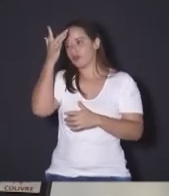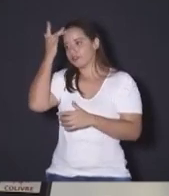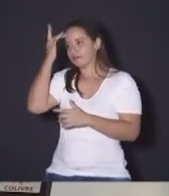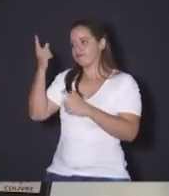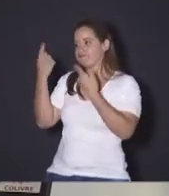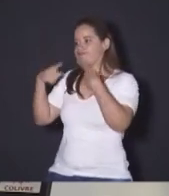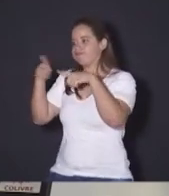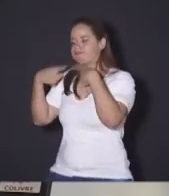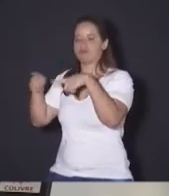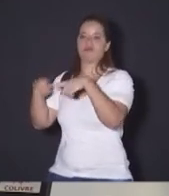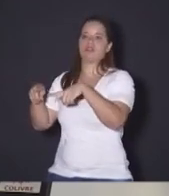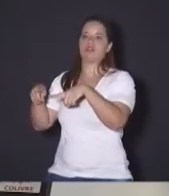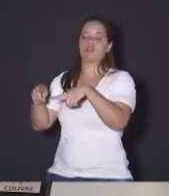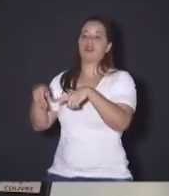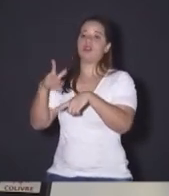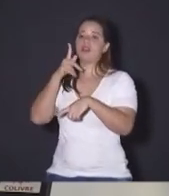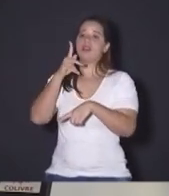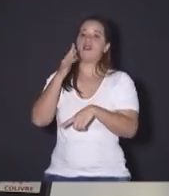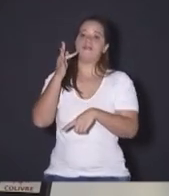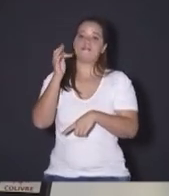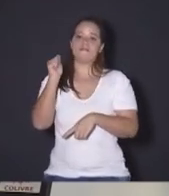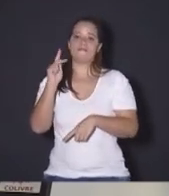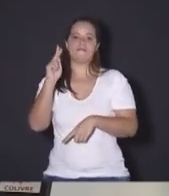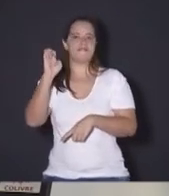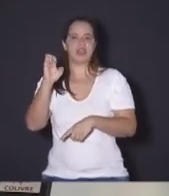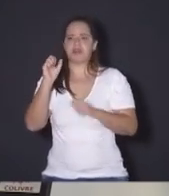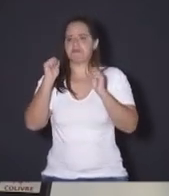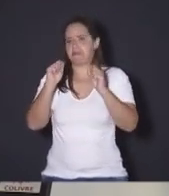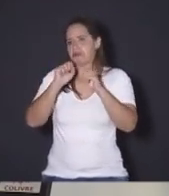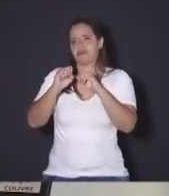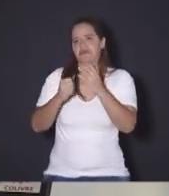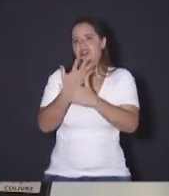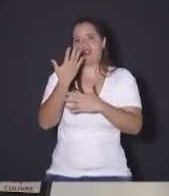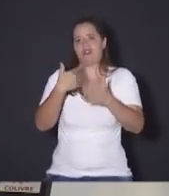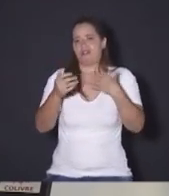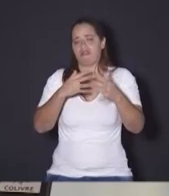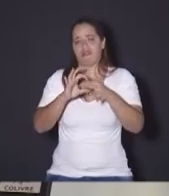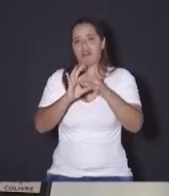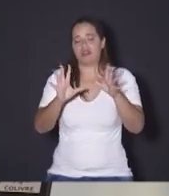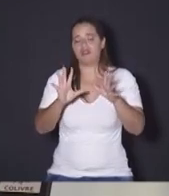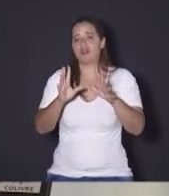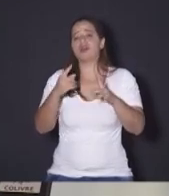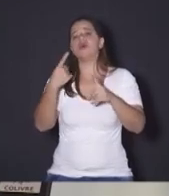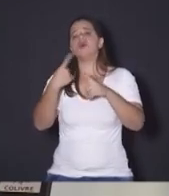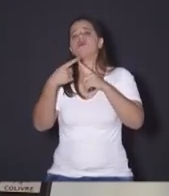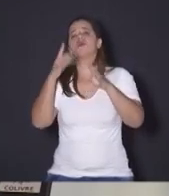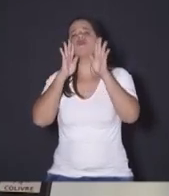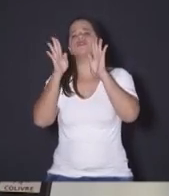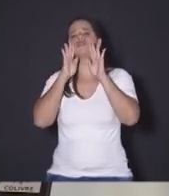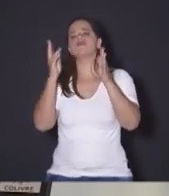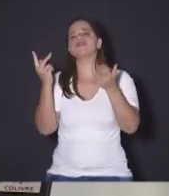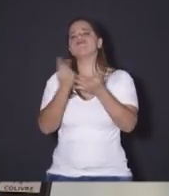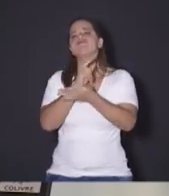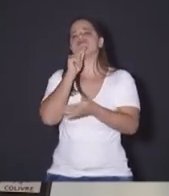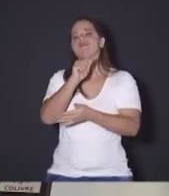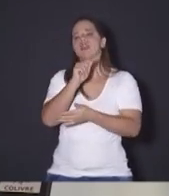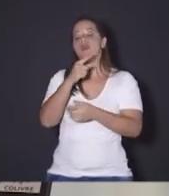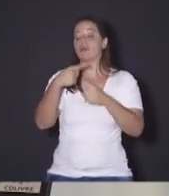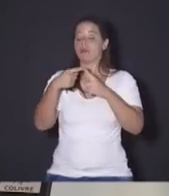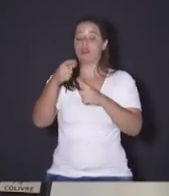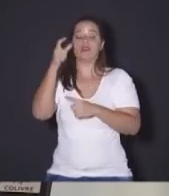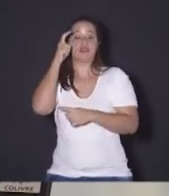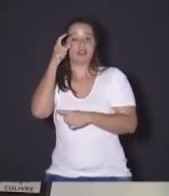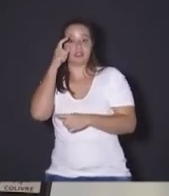claro é fixo vão ser criadas a qualquer momento mas por que o facebook está fazendo isso porque é muito mais interessante